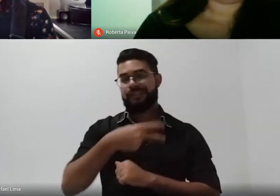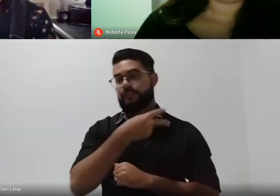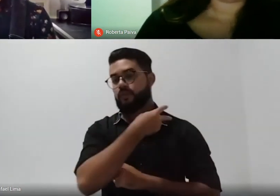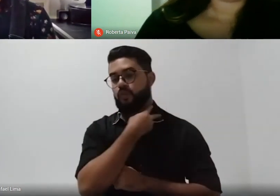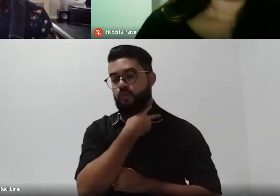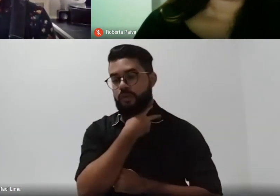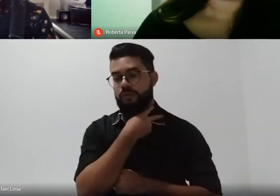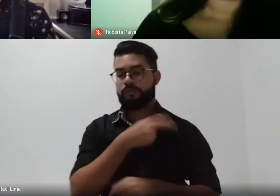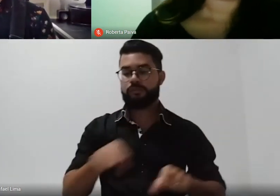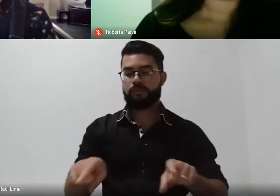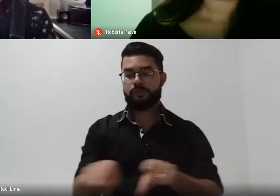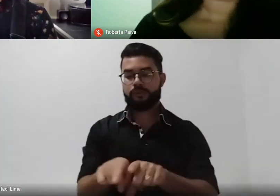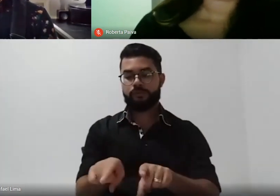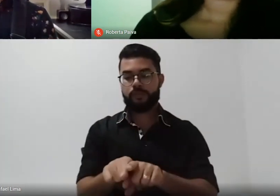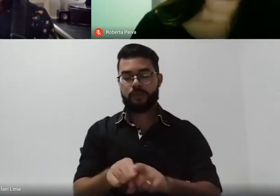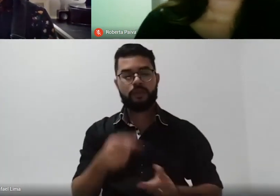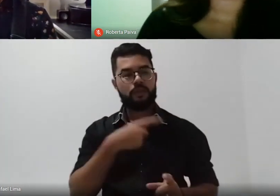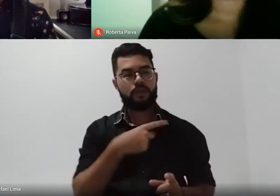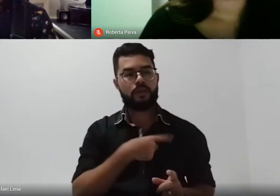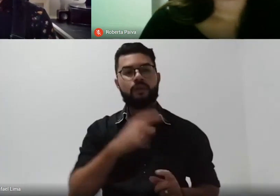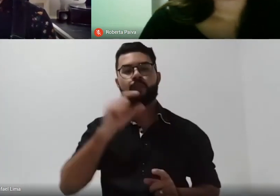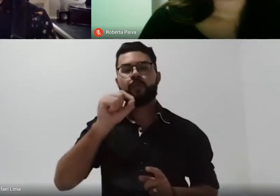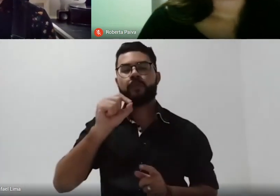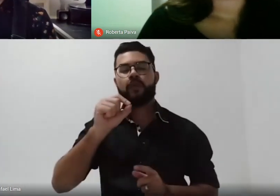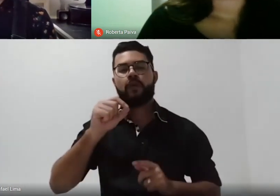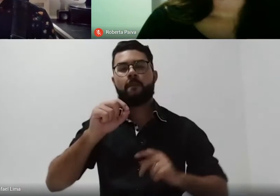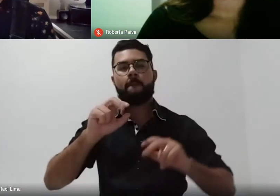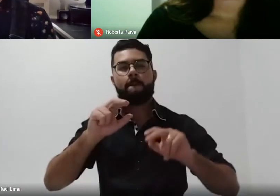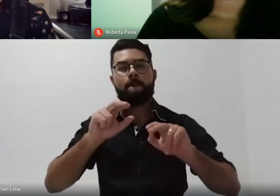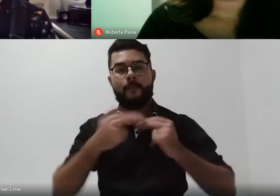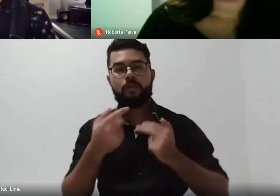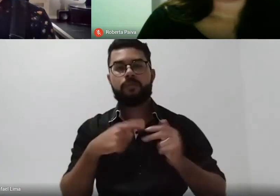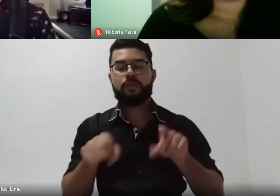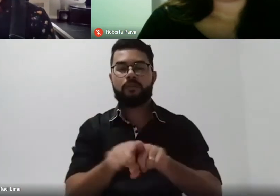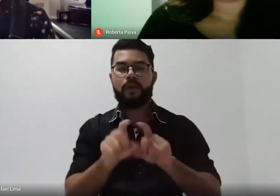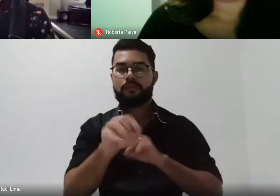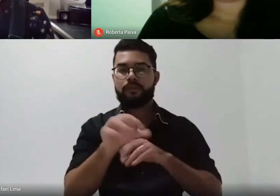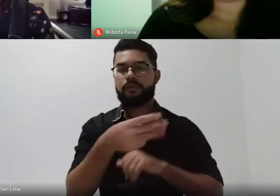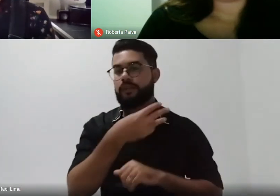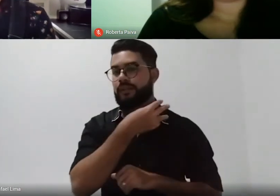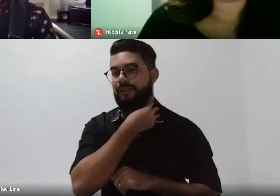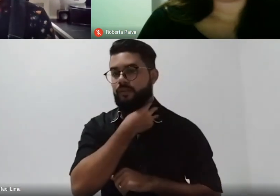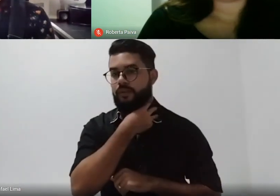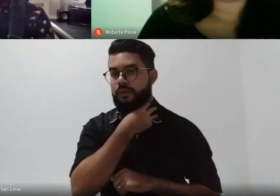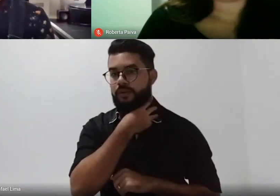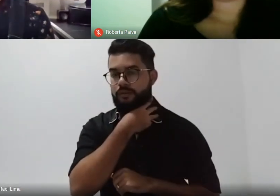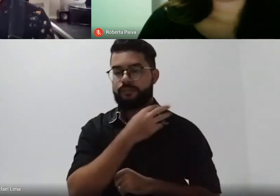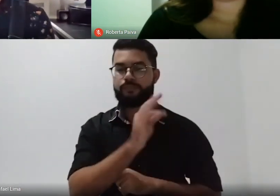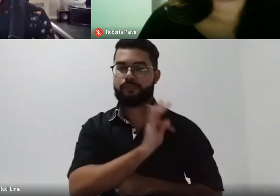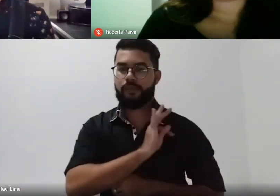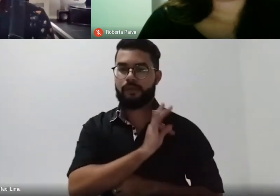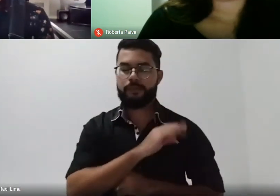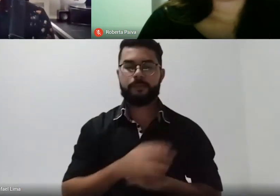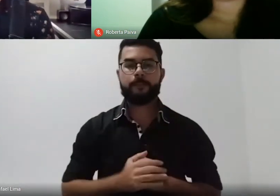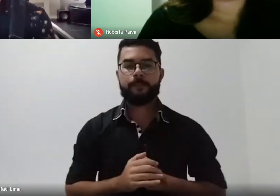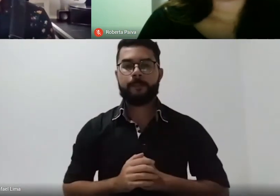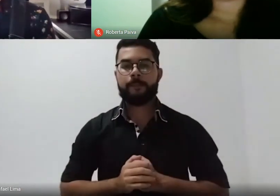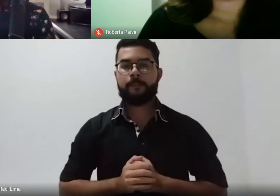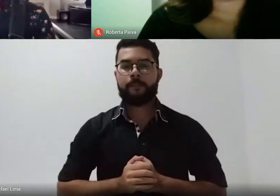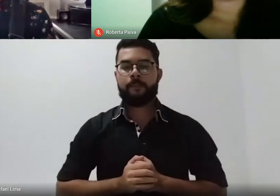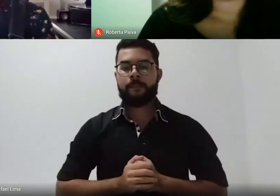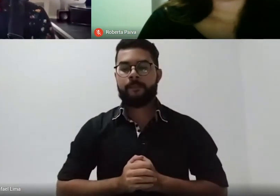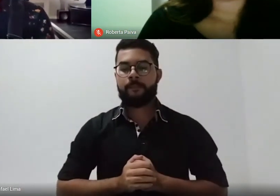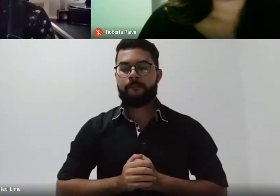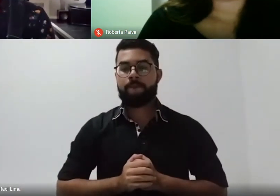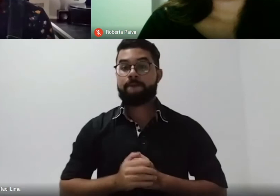2º período para o subsequente, e no 3º ano do integrado, e no 3º período subsequente. De